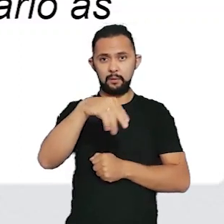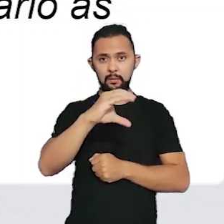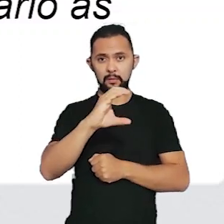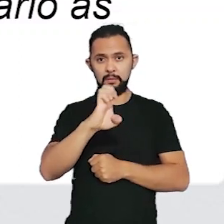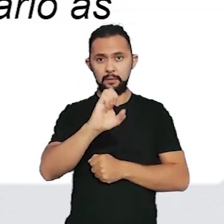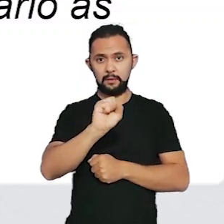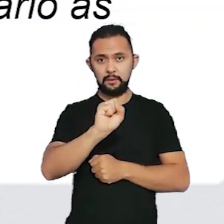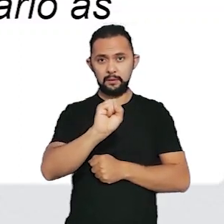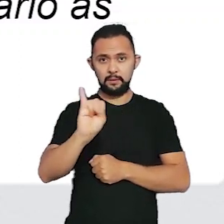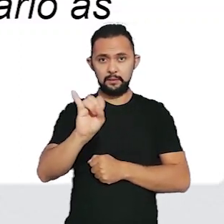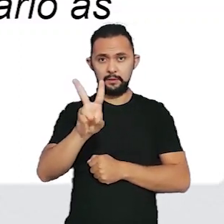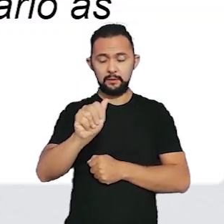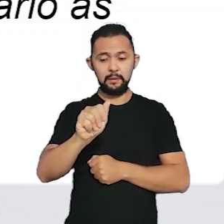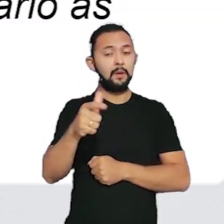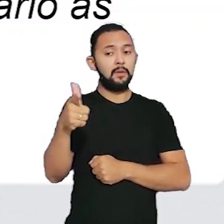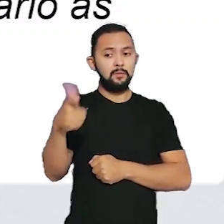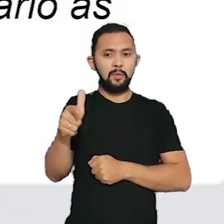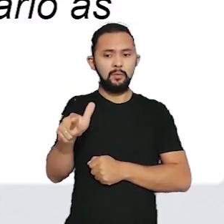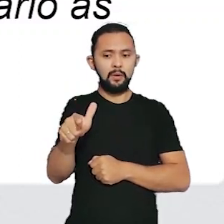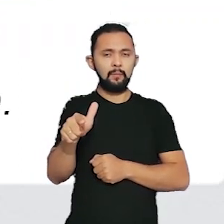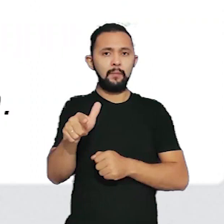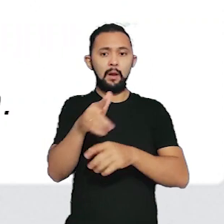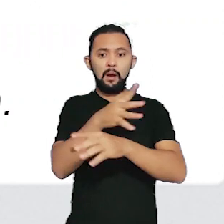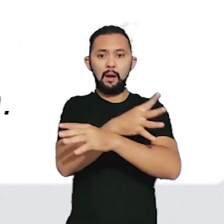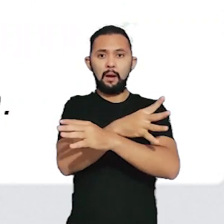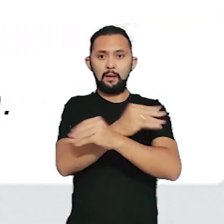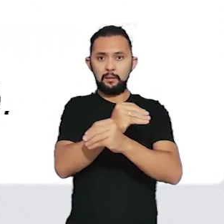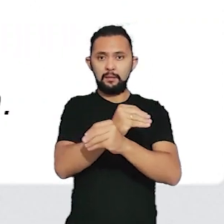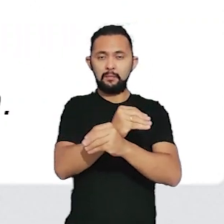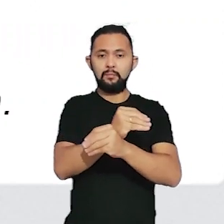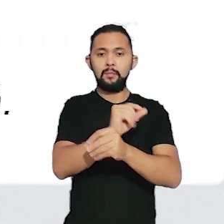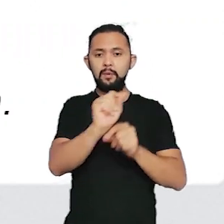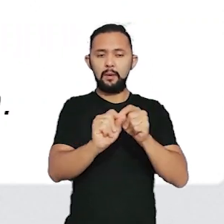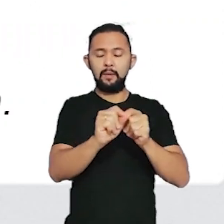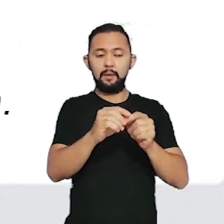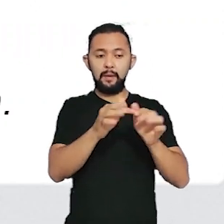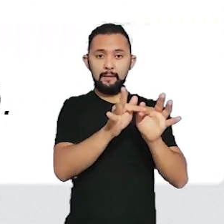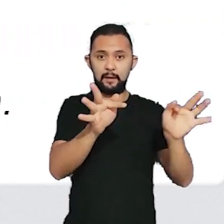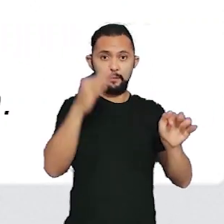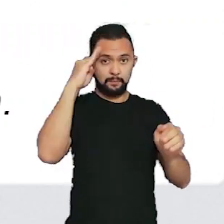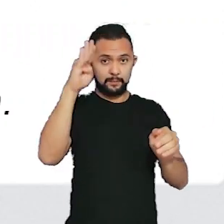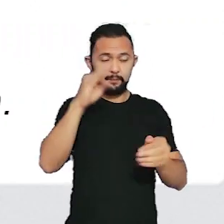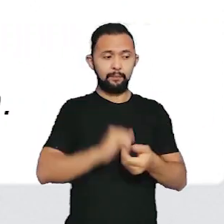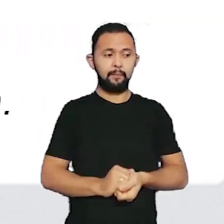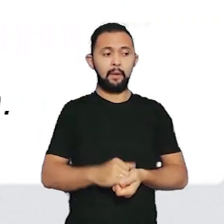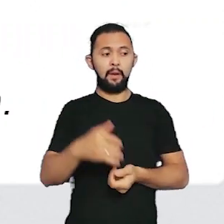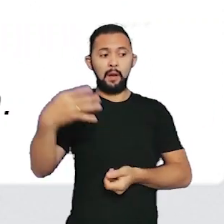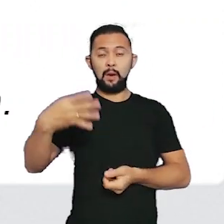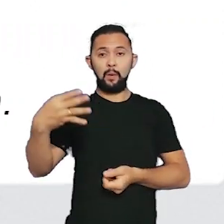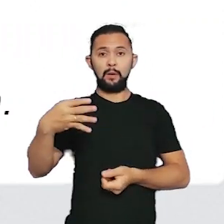oração principal. Vamos aí para a quarta, a condicional. Vai me trazer uma ideia